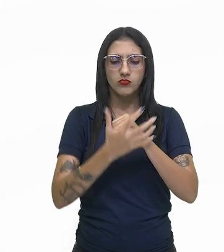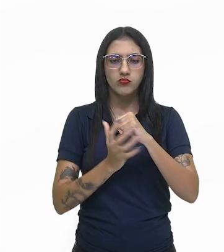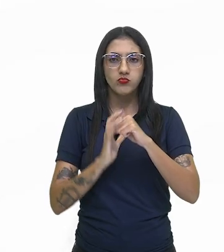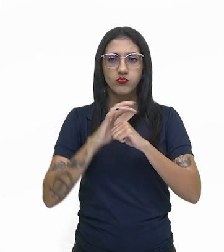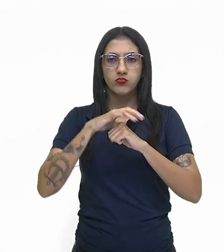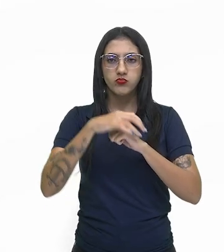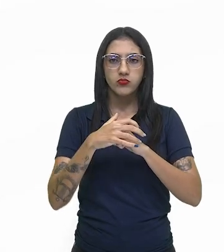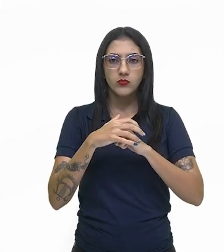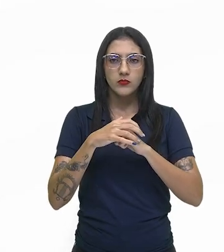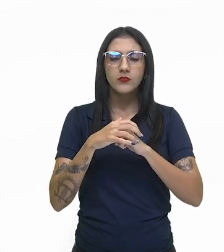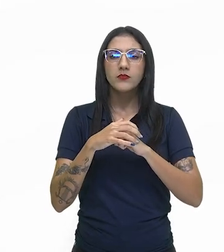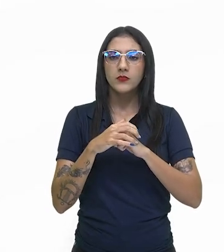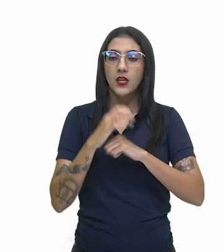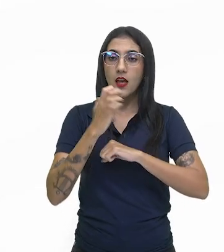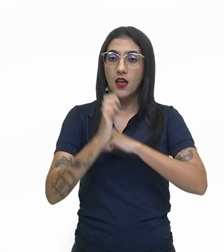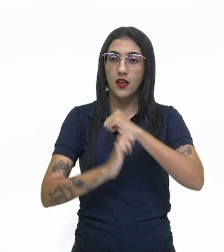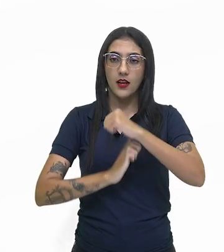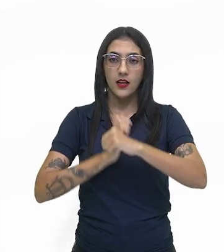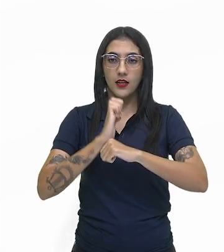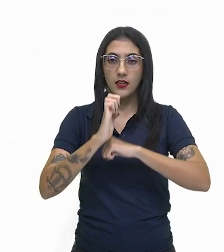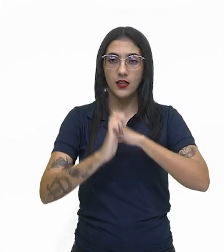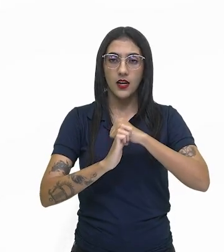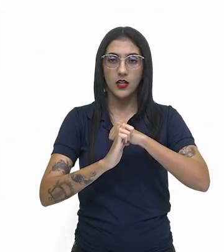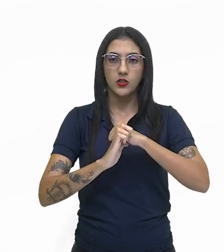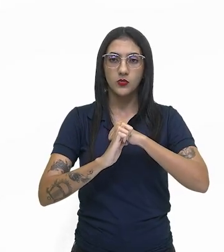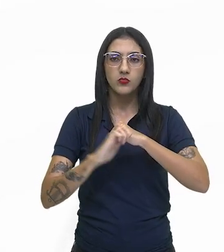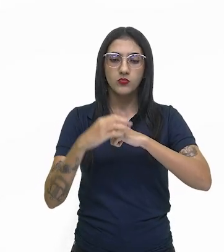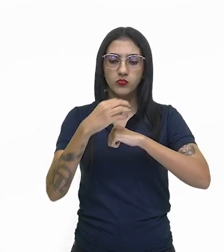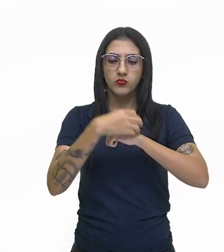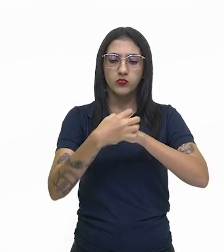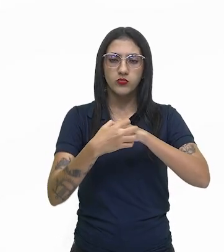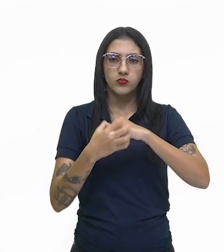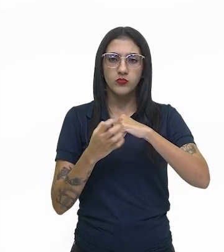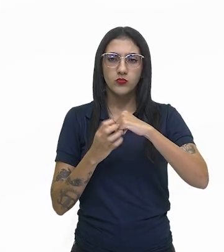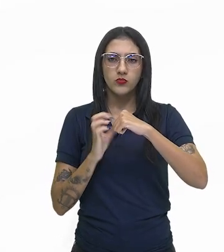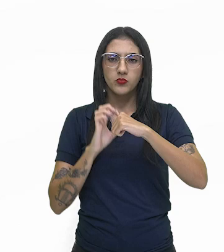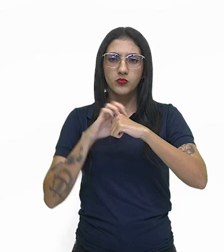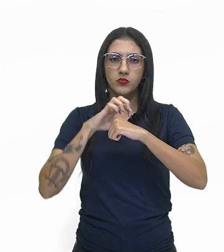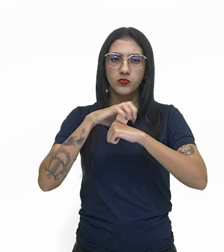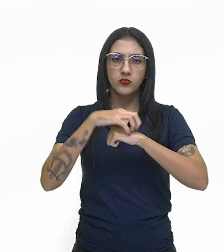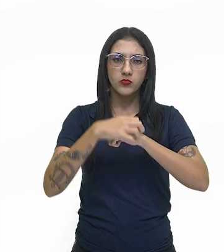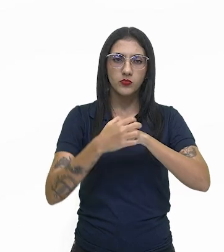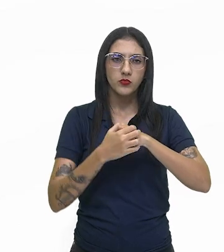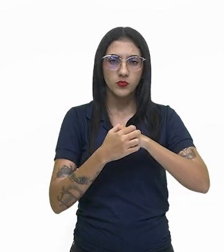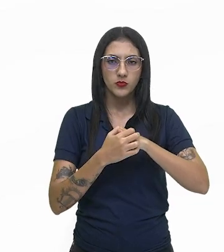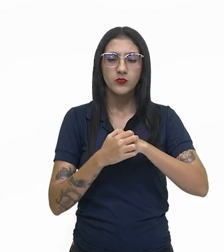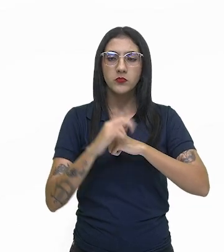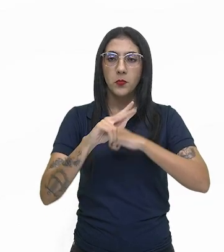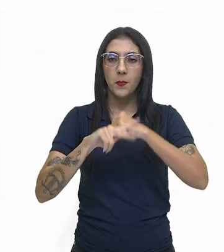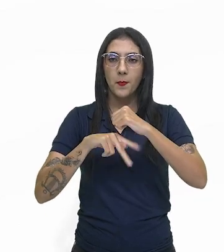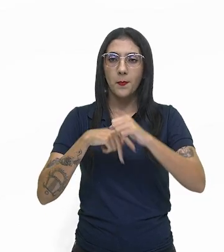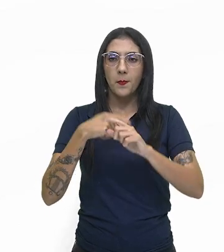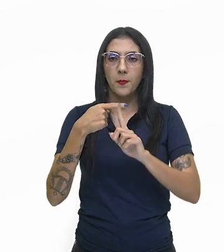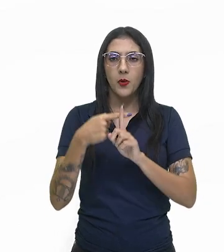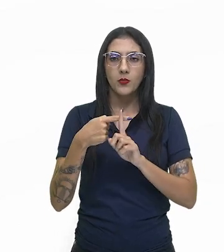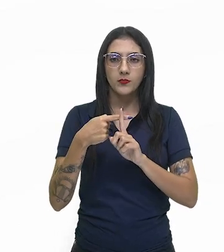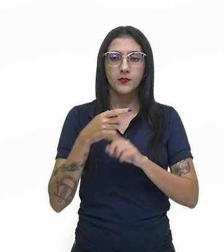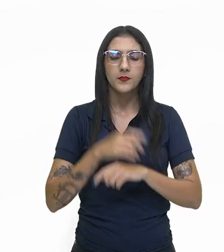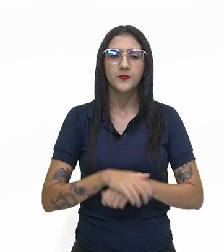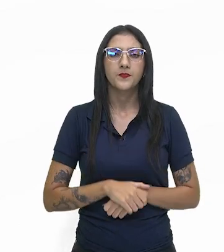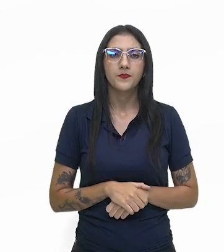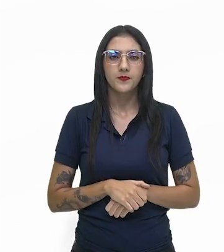era formado por elétrons presos em uma esfera onde havia uma carga elétrica positiva.